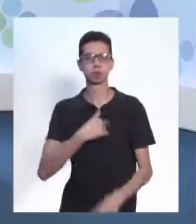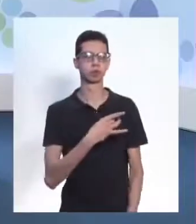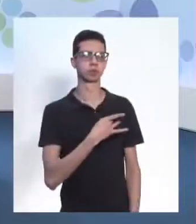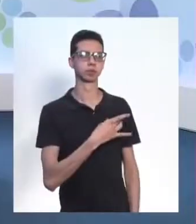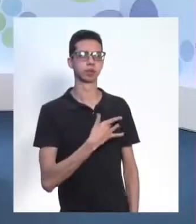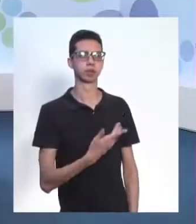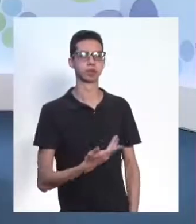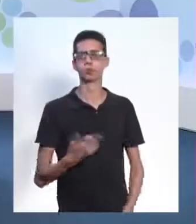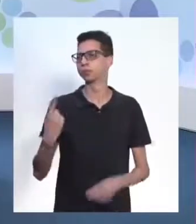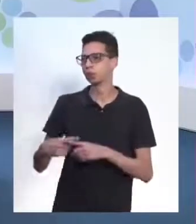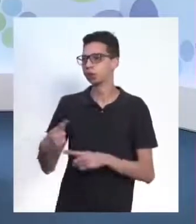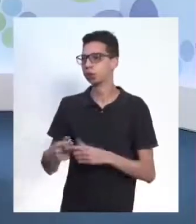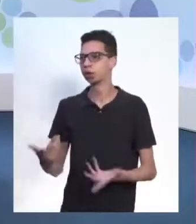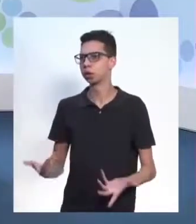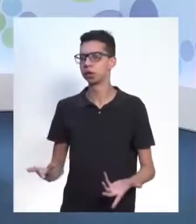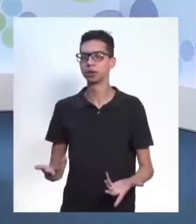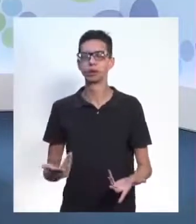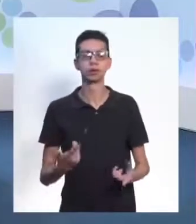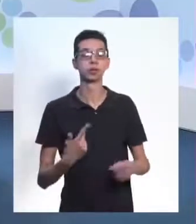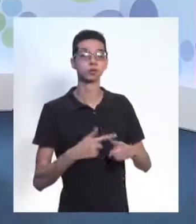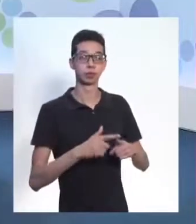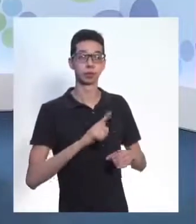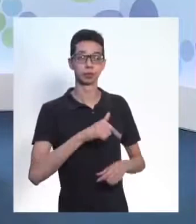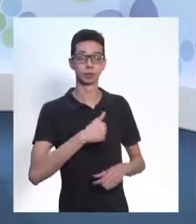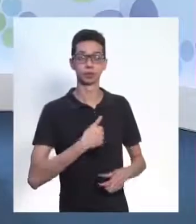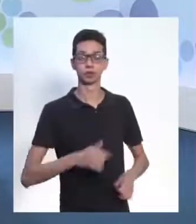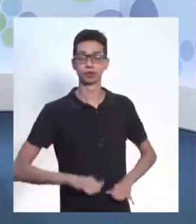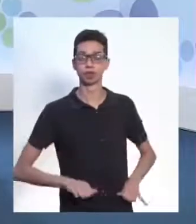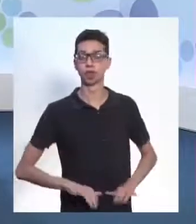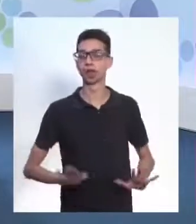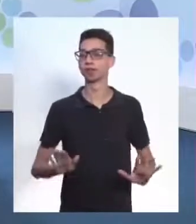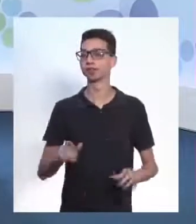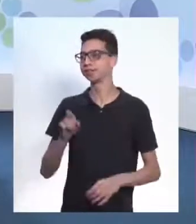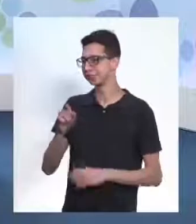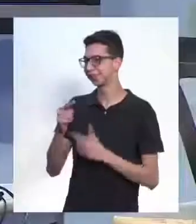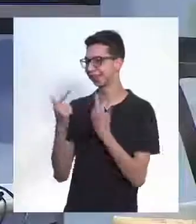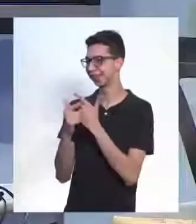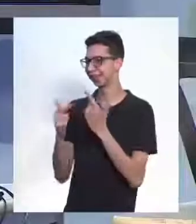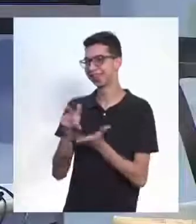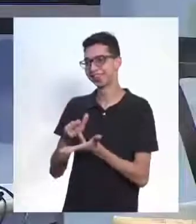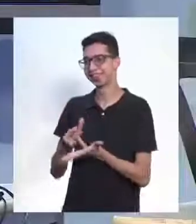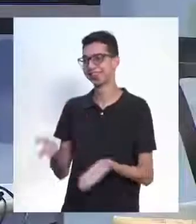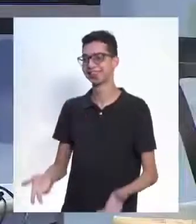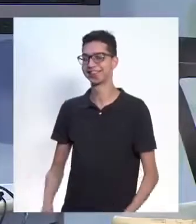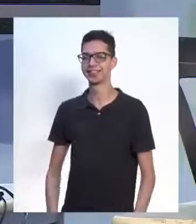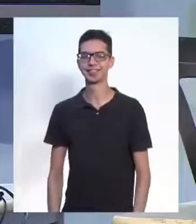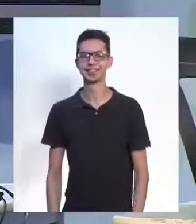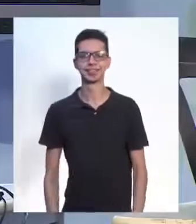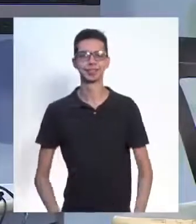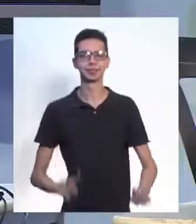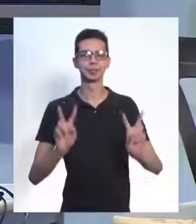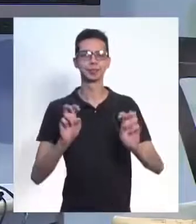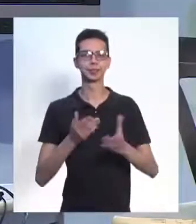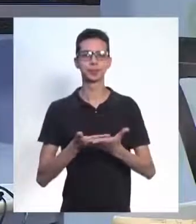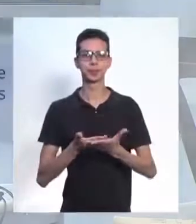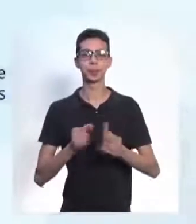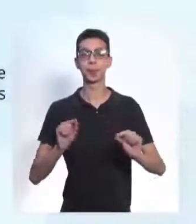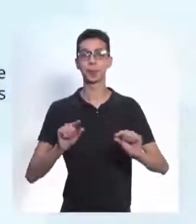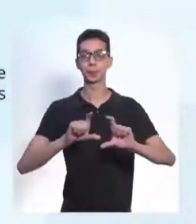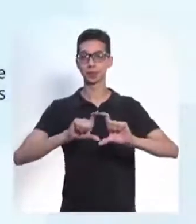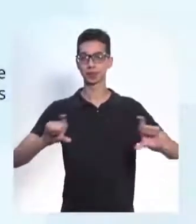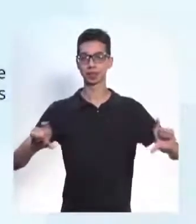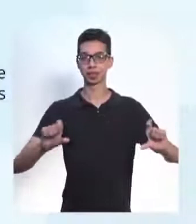mim. Mas Vamos você lá. tá mesmo? Vamos lá. Tema da aula. Ai. Orações subordinadas